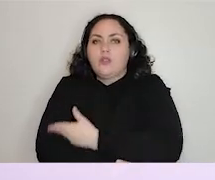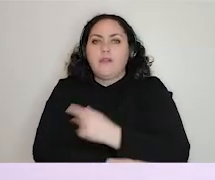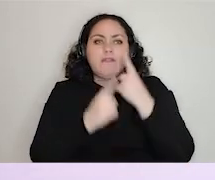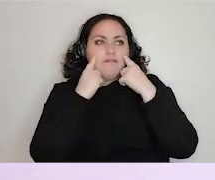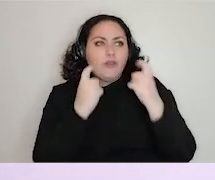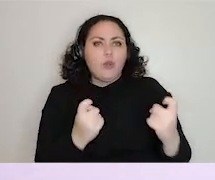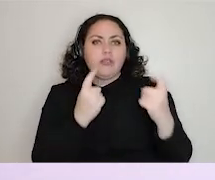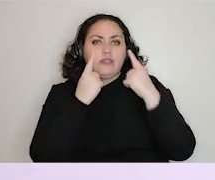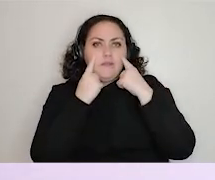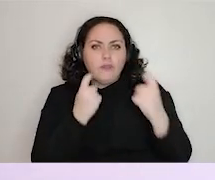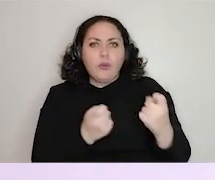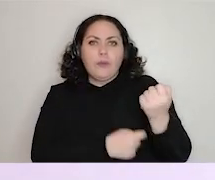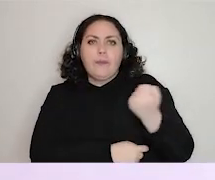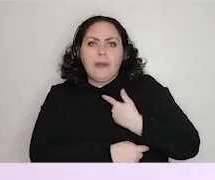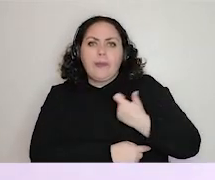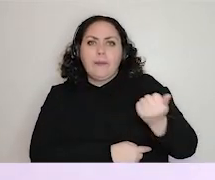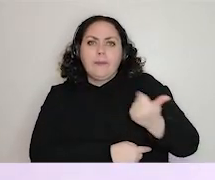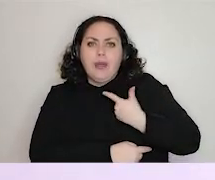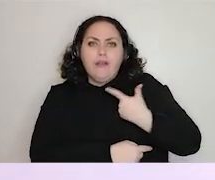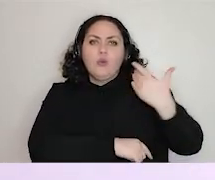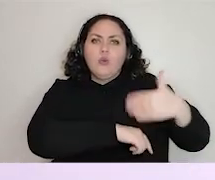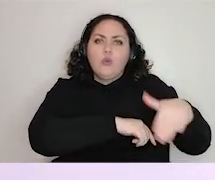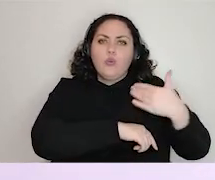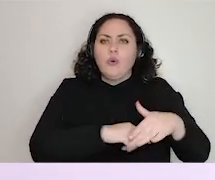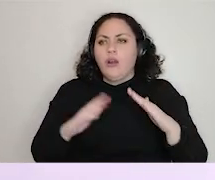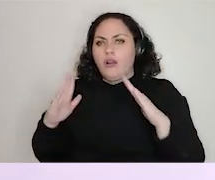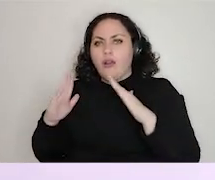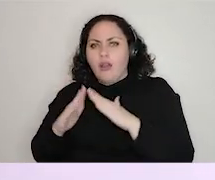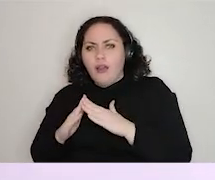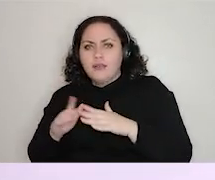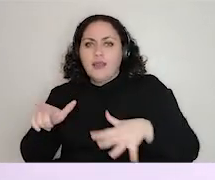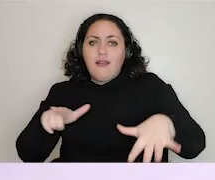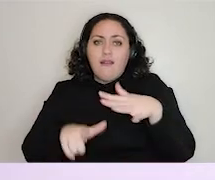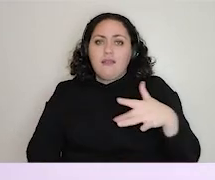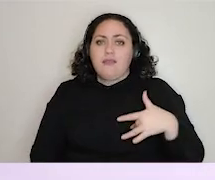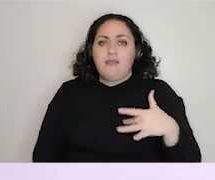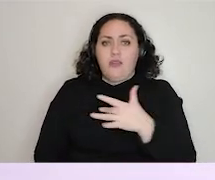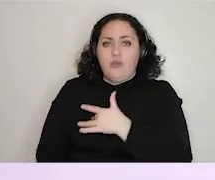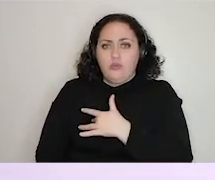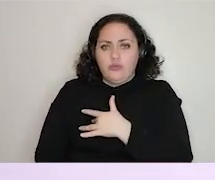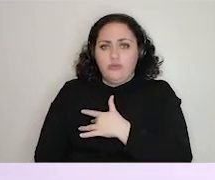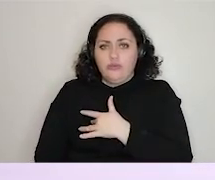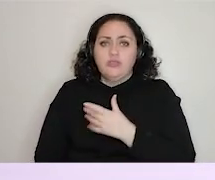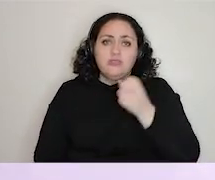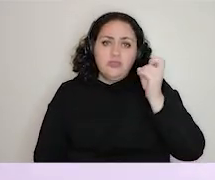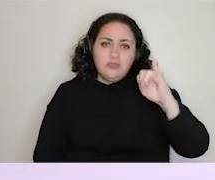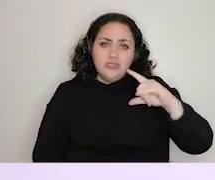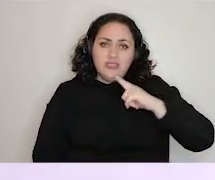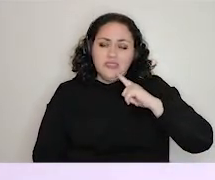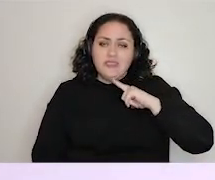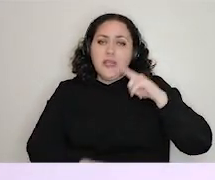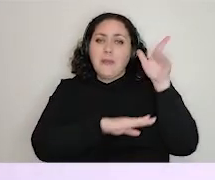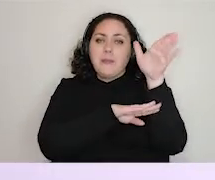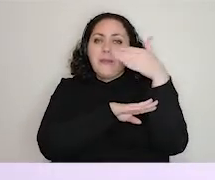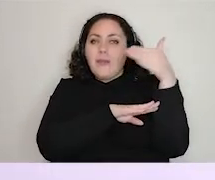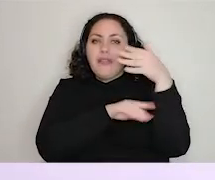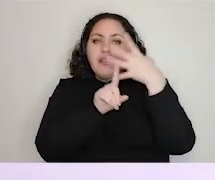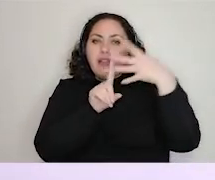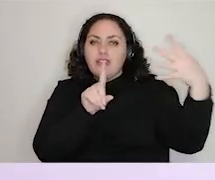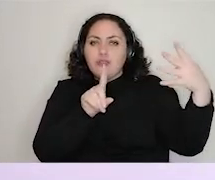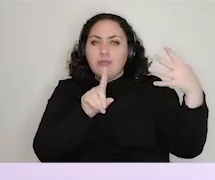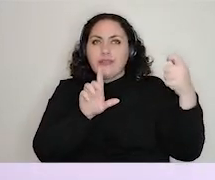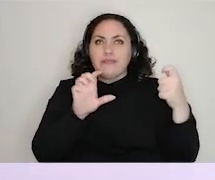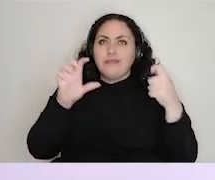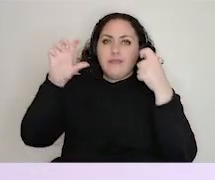sofrer violência nos lugares, na rua, em casa, no serviço de saúde, que o simples fato de tu ter uma